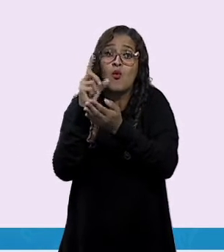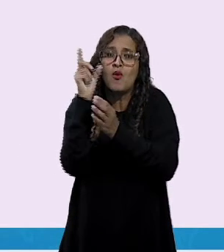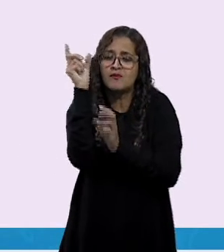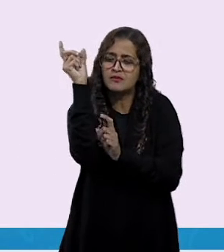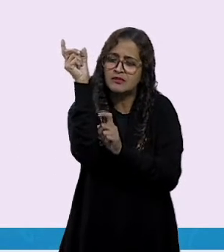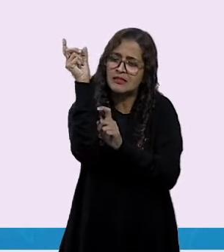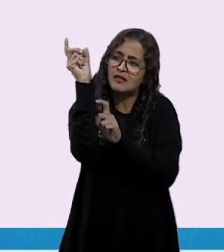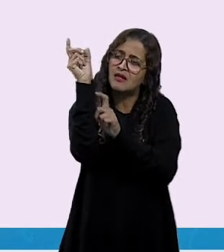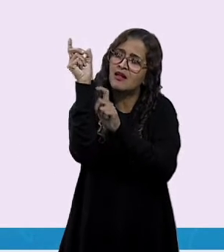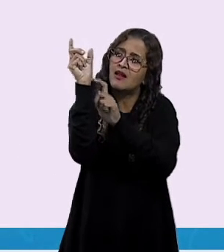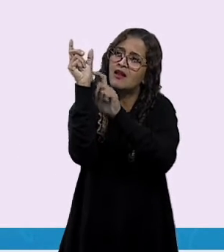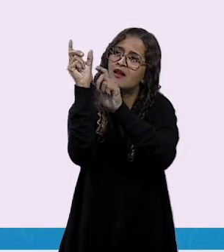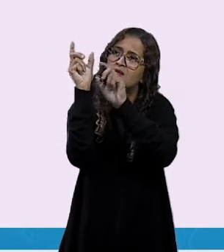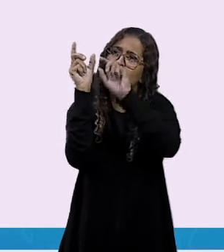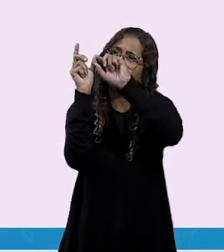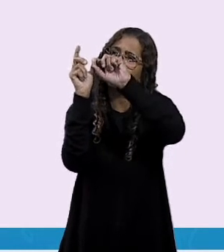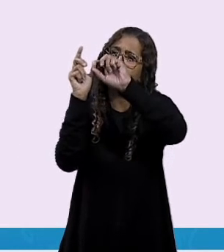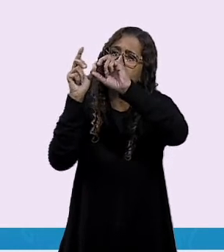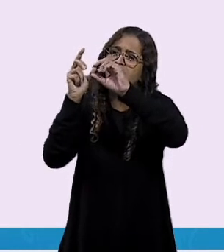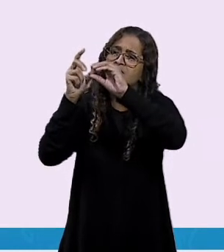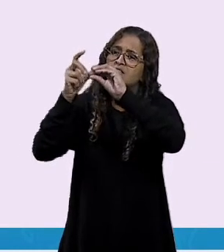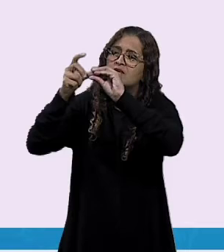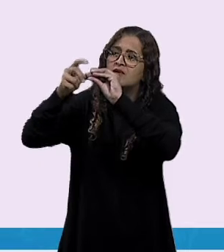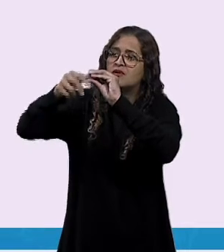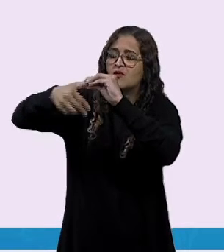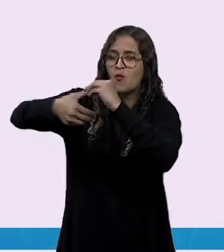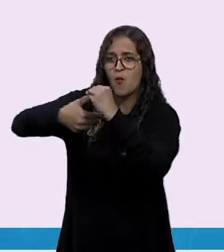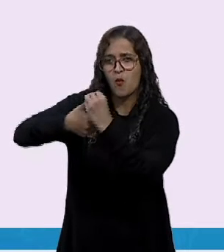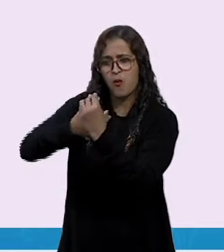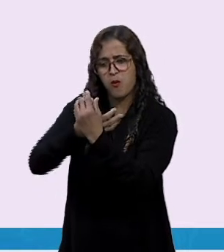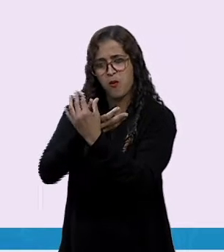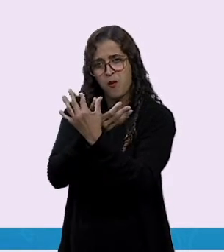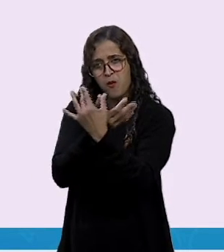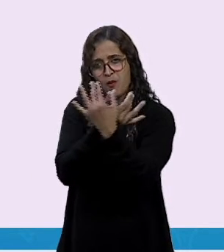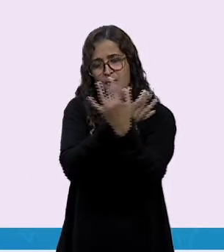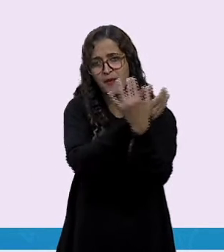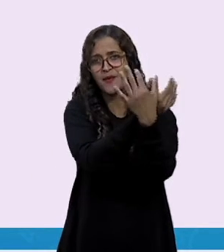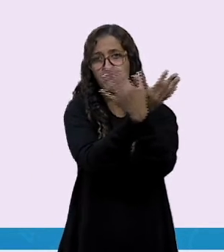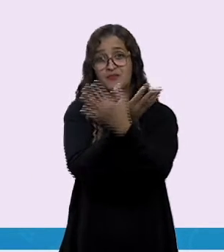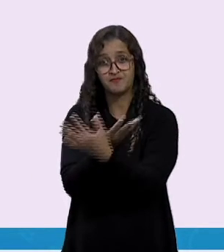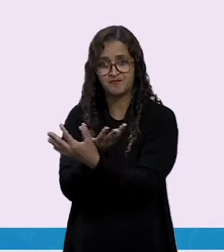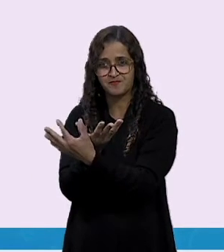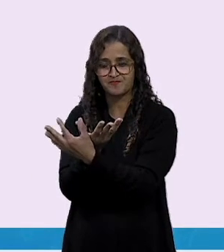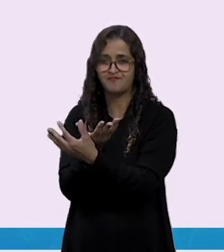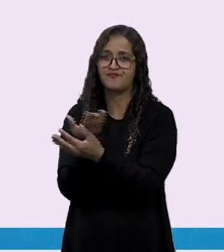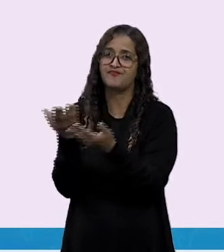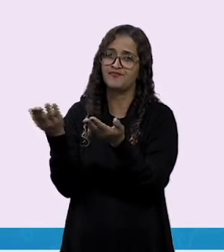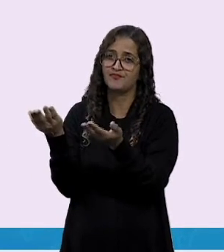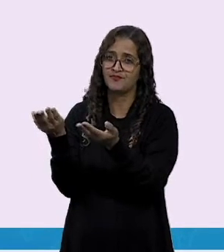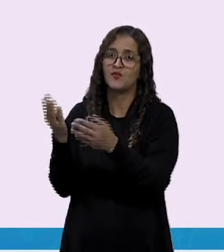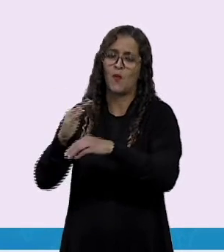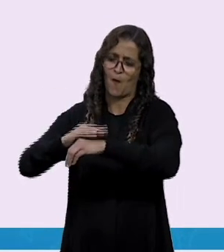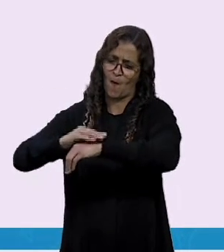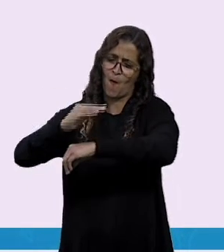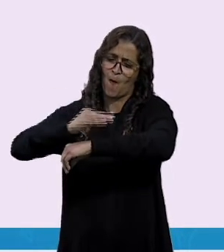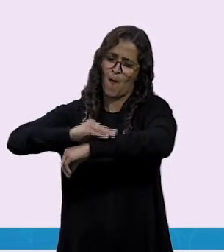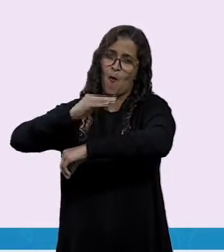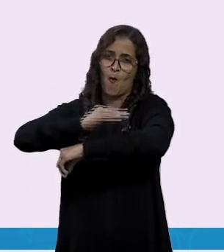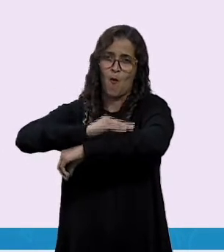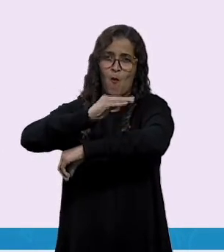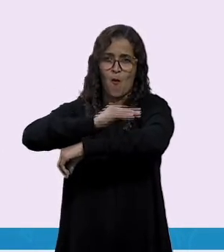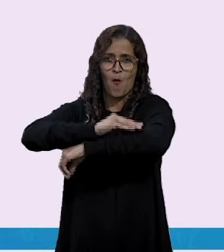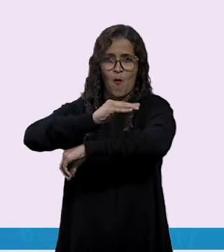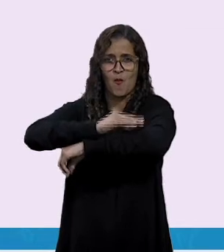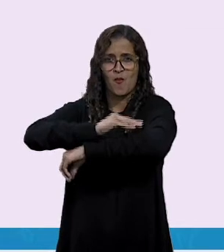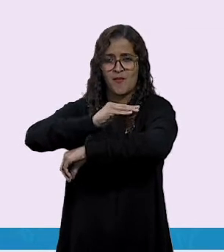linda borboleta. Aí outro exemplo que eu trouxe para vocês, só terem uma ideia, ó, do sapo, né? O sapo que é um anfíbio,